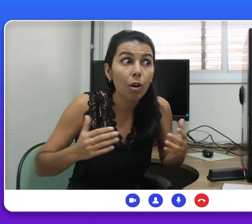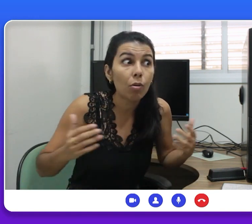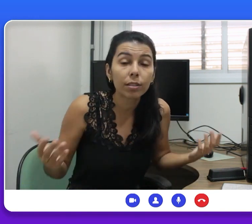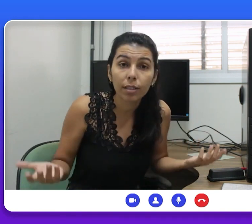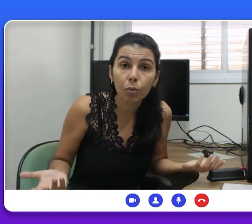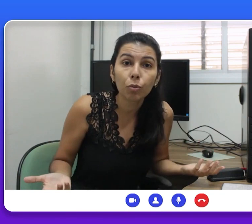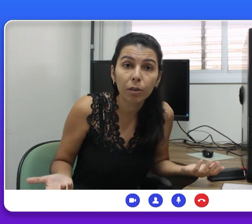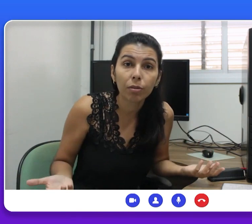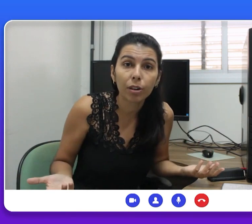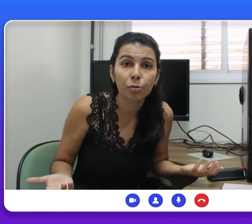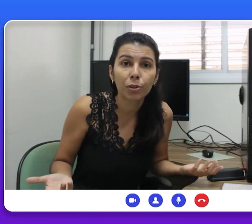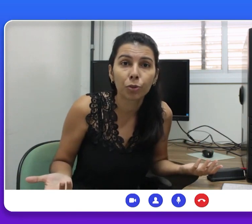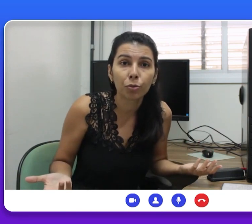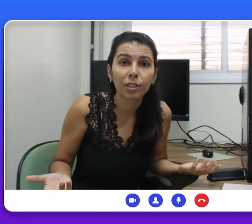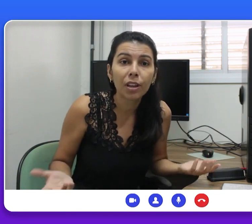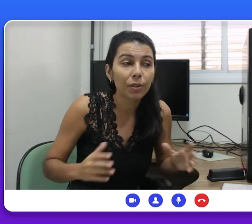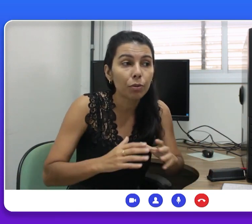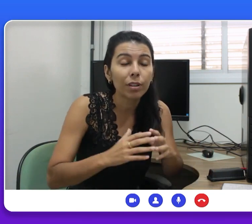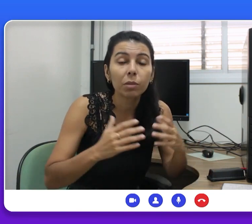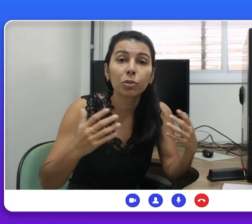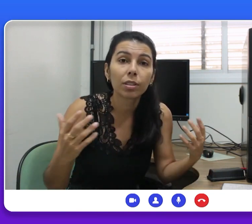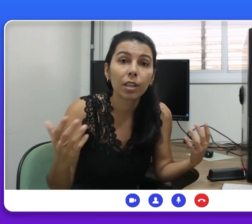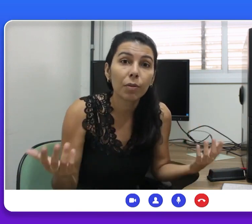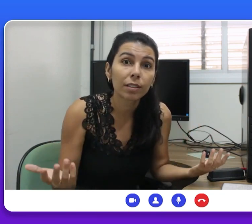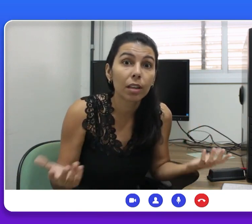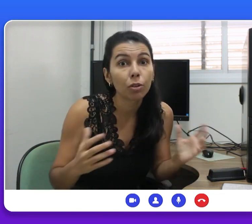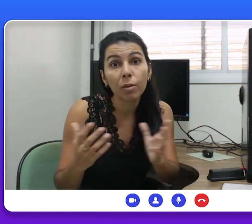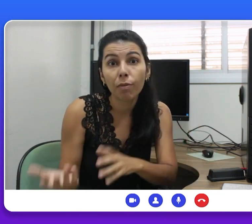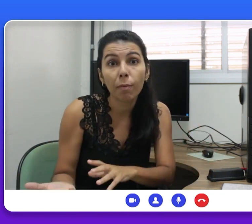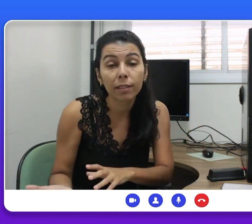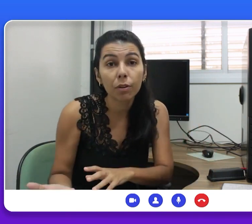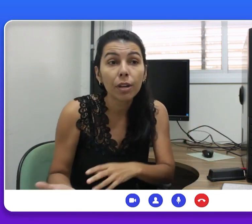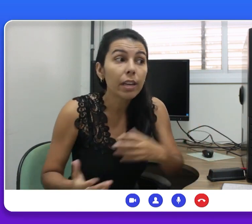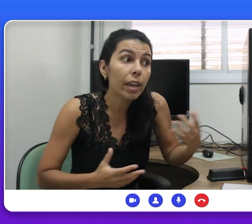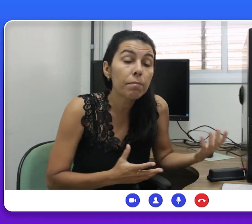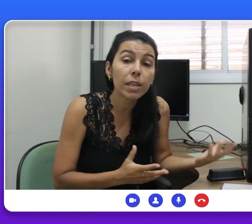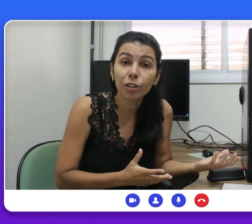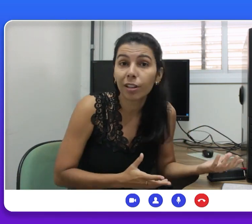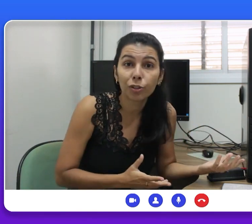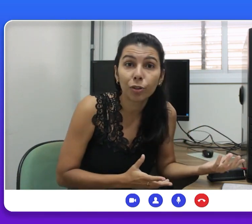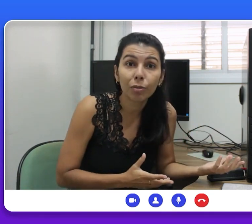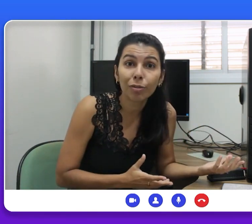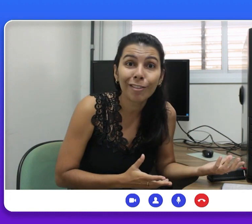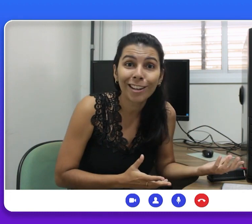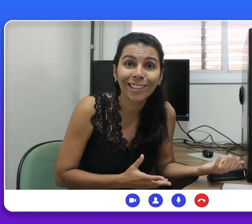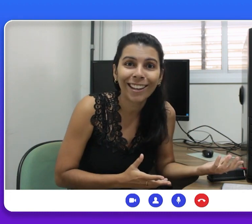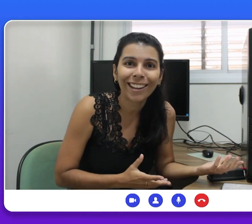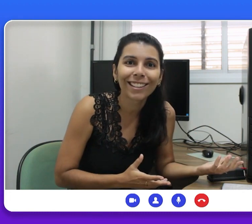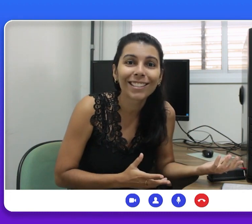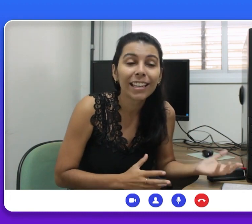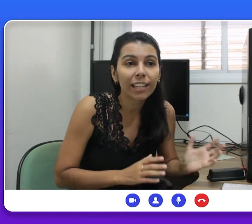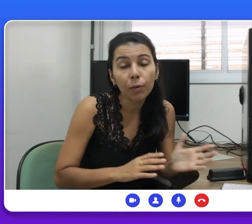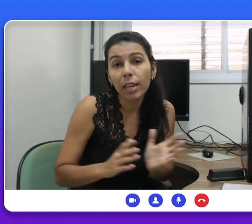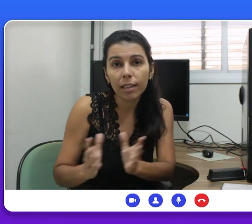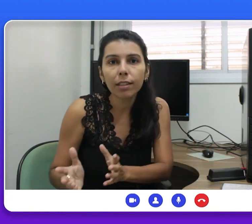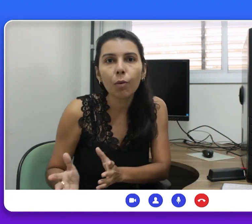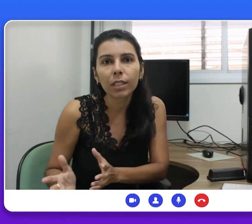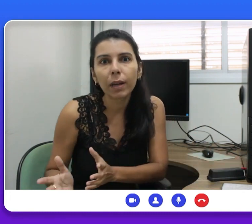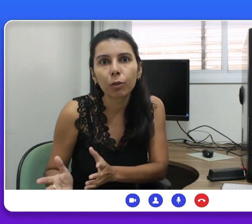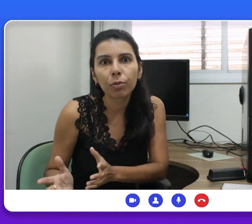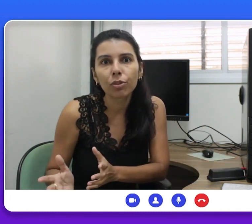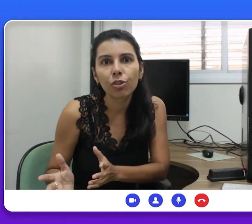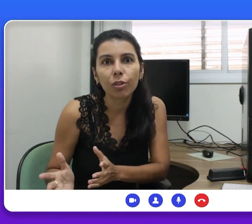conteúdo e alcançar um número grande de pessoas, fazer com que as pessoas tenham acesso a uma informação que a mídia tradicional não levaria até elas. Então esse